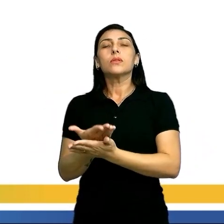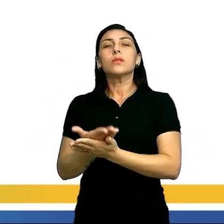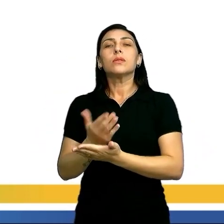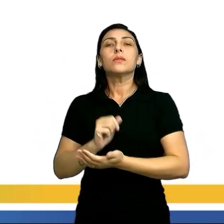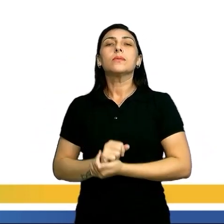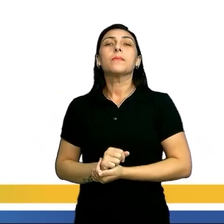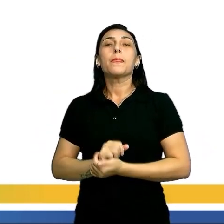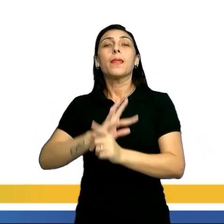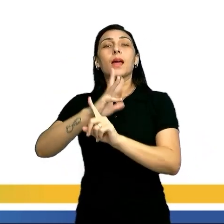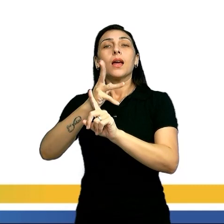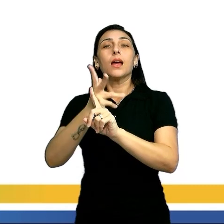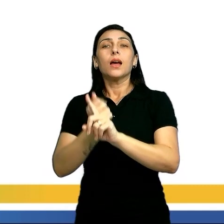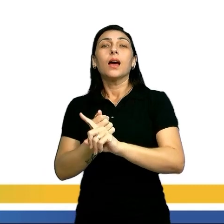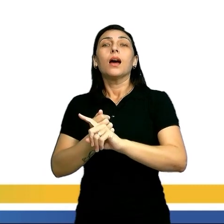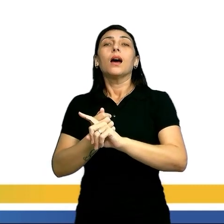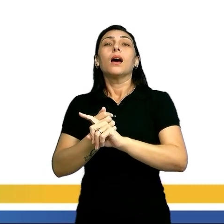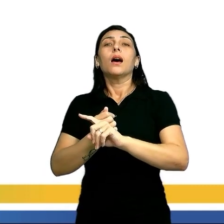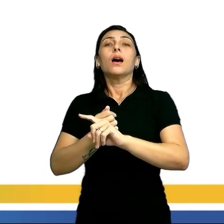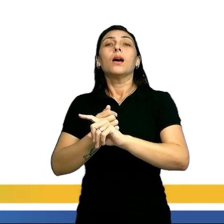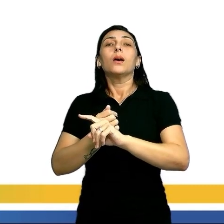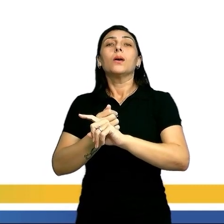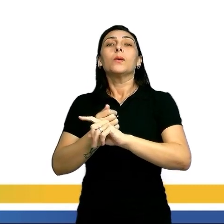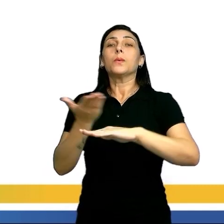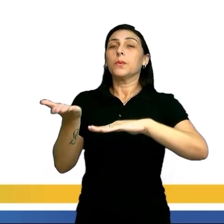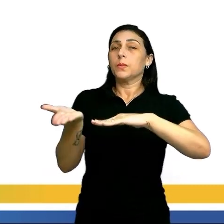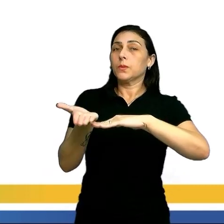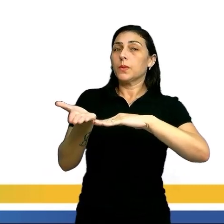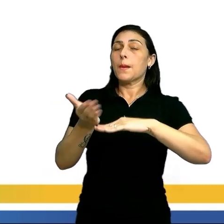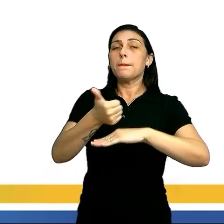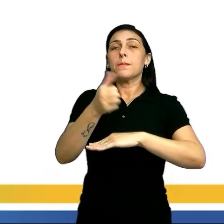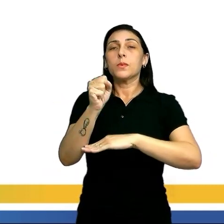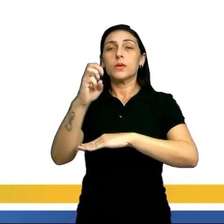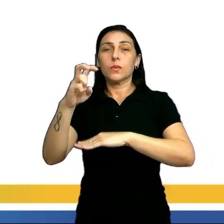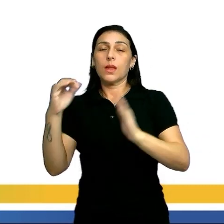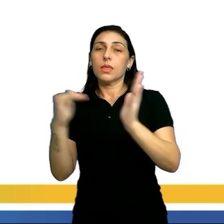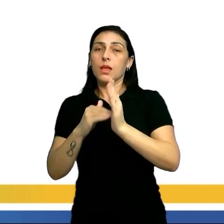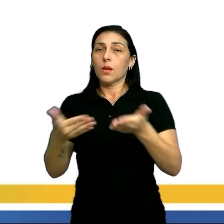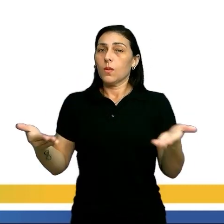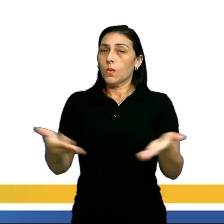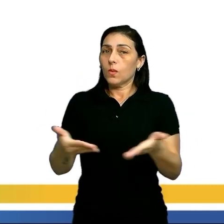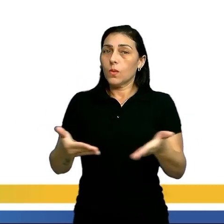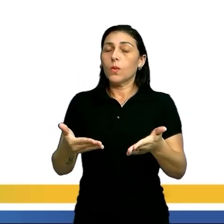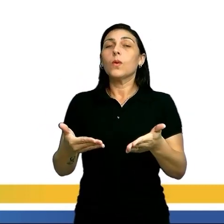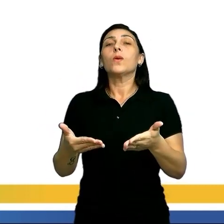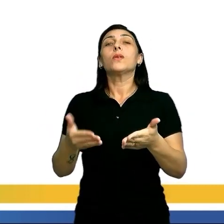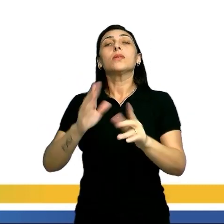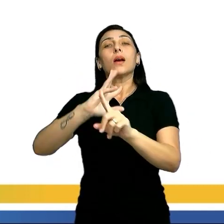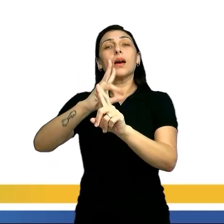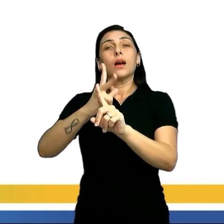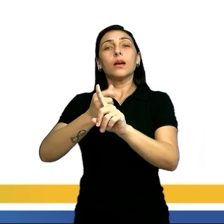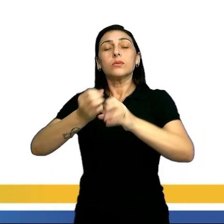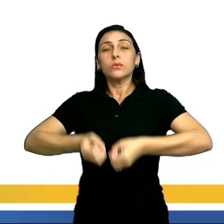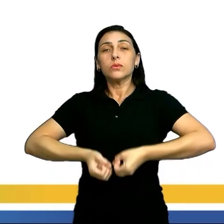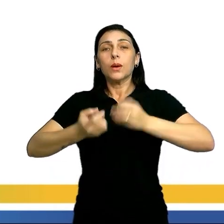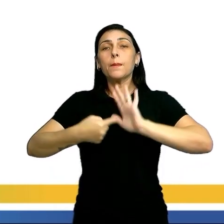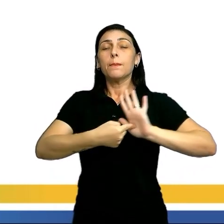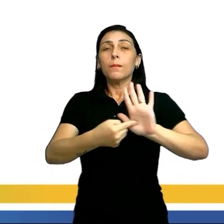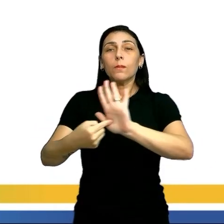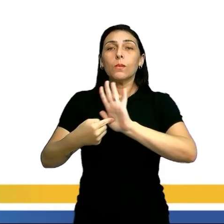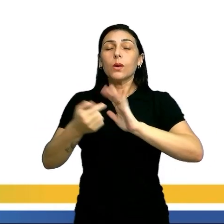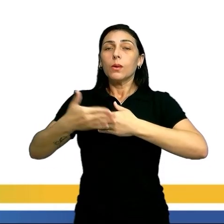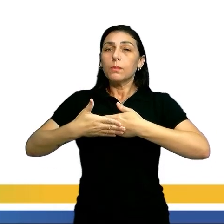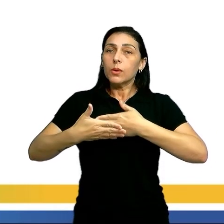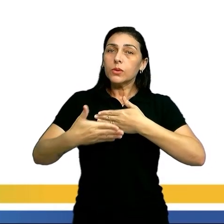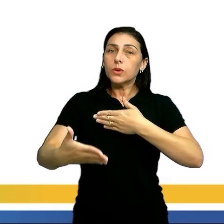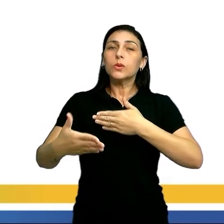isso. A arte na Idade Contemporânea, de 1850 até os dias atuais, a arte ela se manifesta a partir de